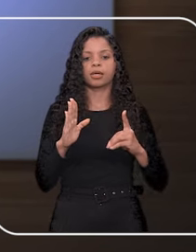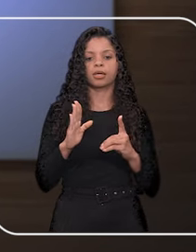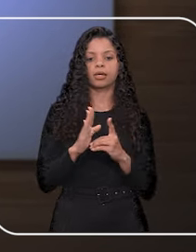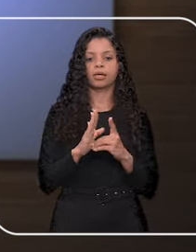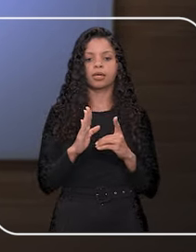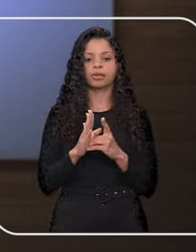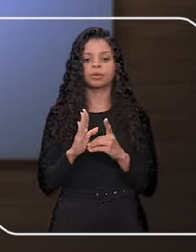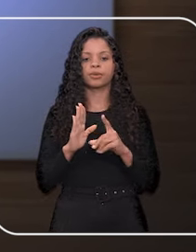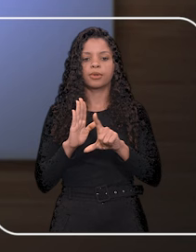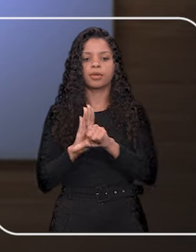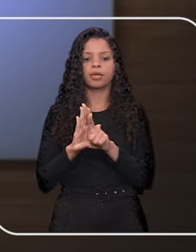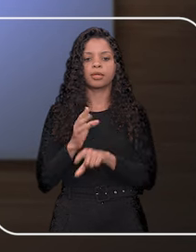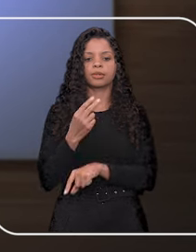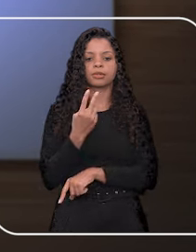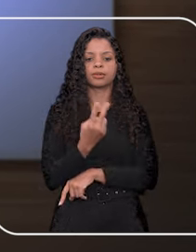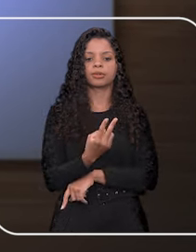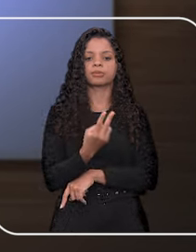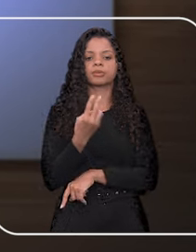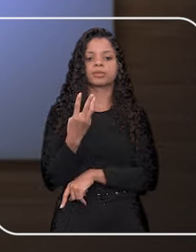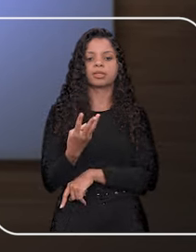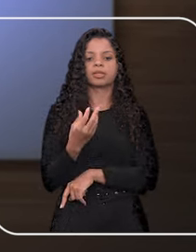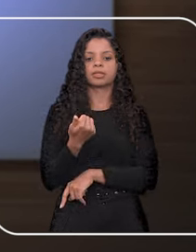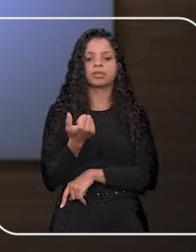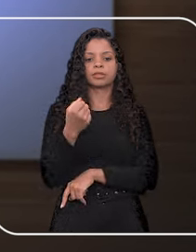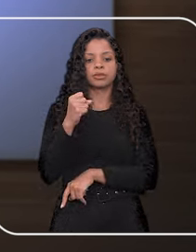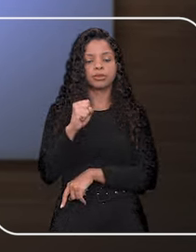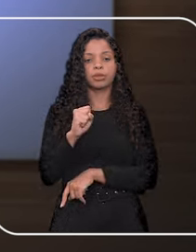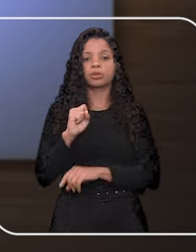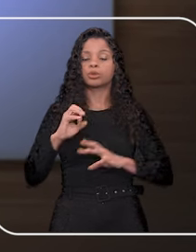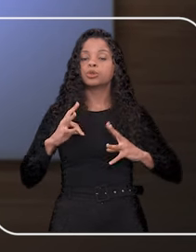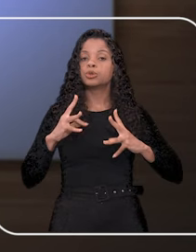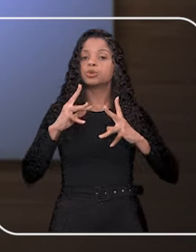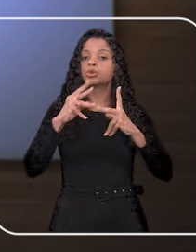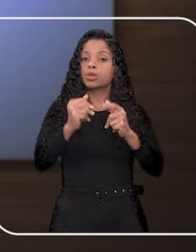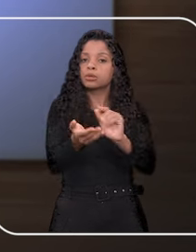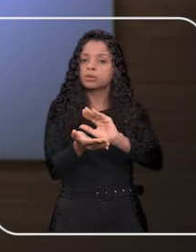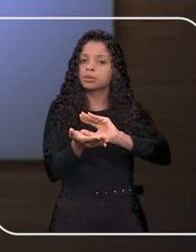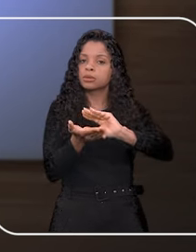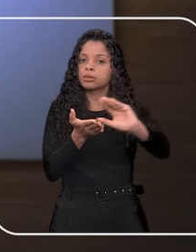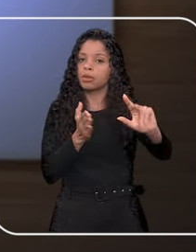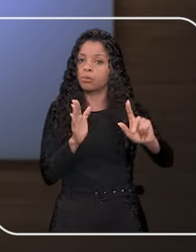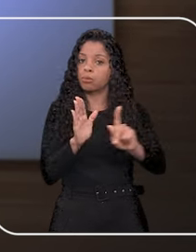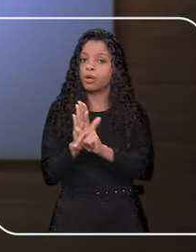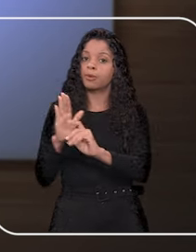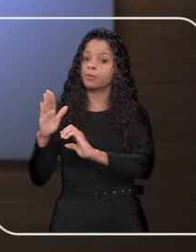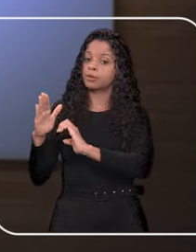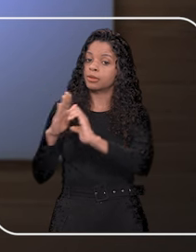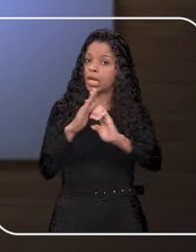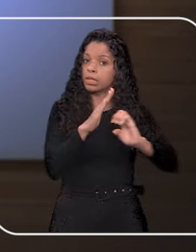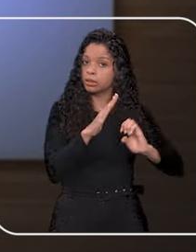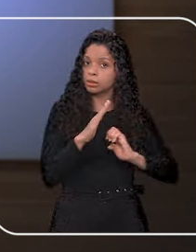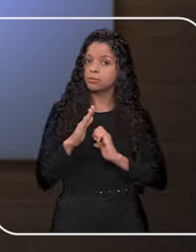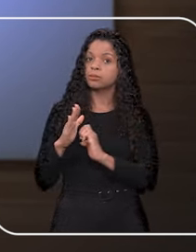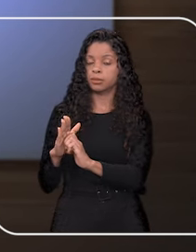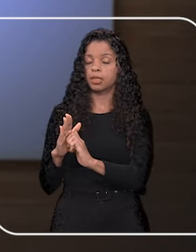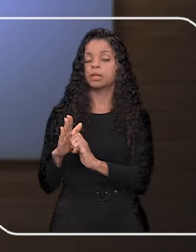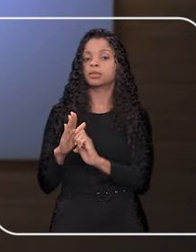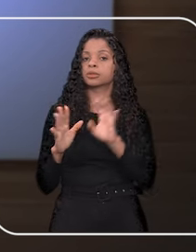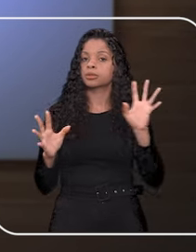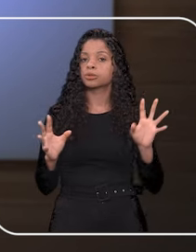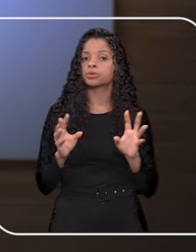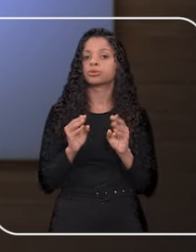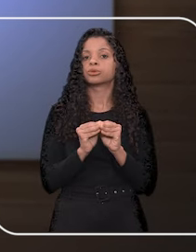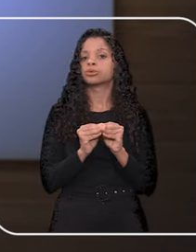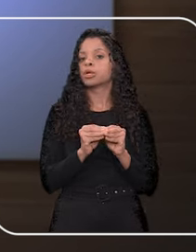2318 de 1986 as contribuições destinadas ao CESI ao Senai ao Sesc e ao